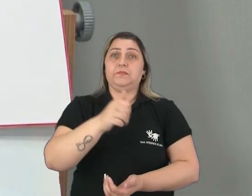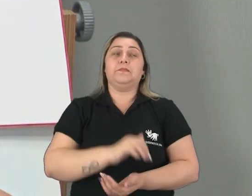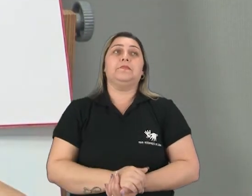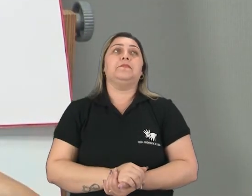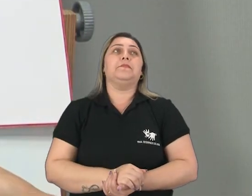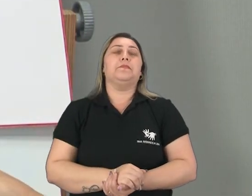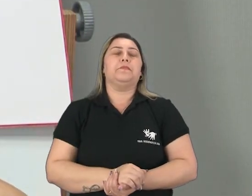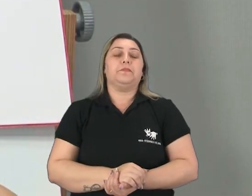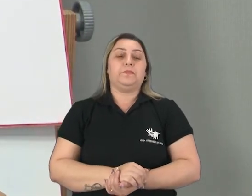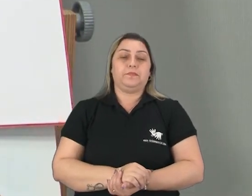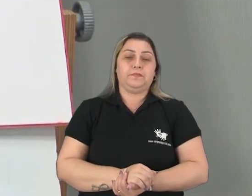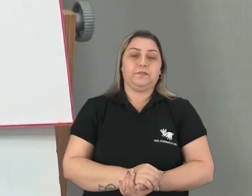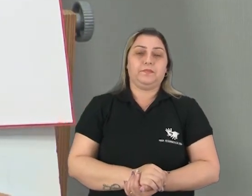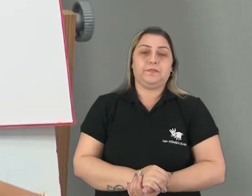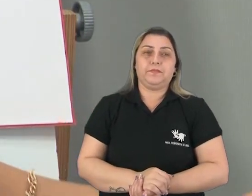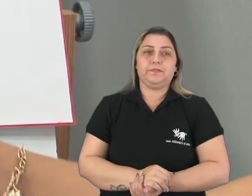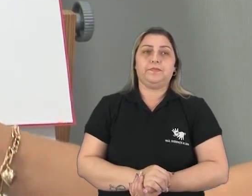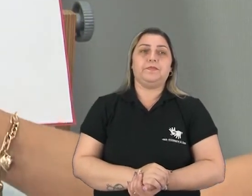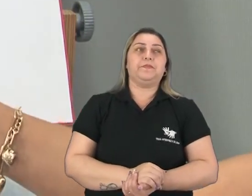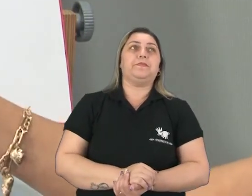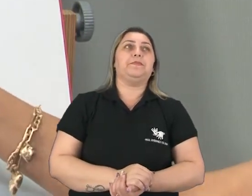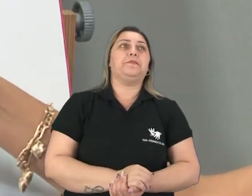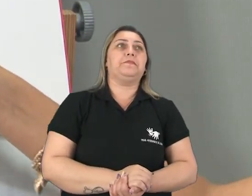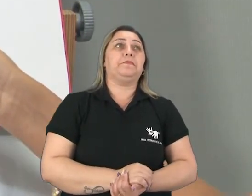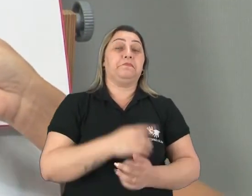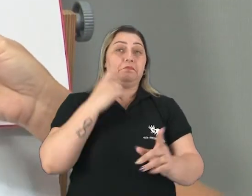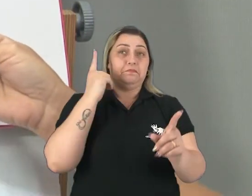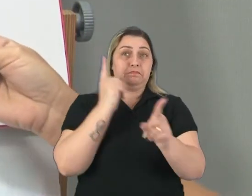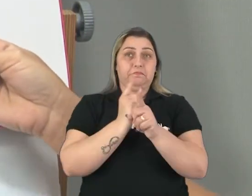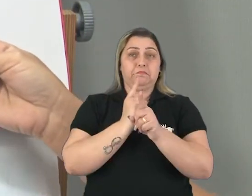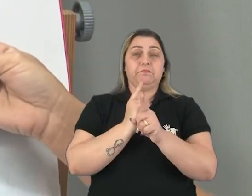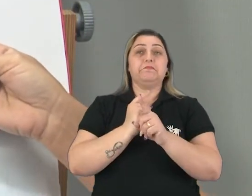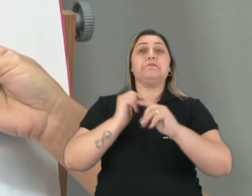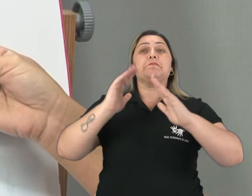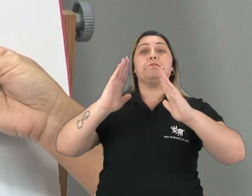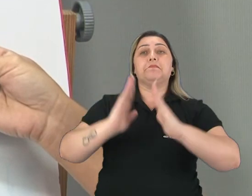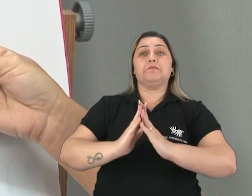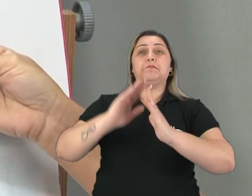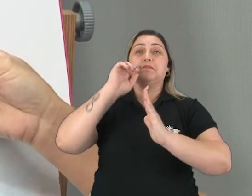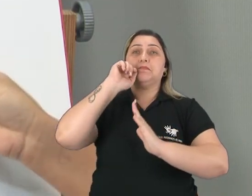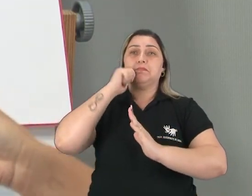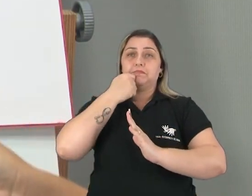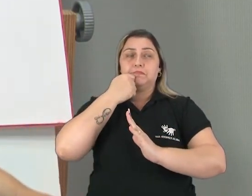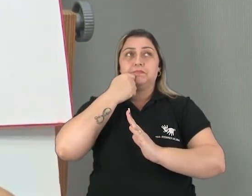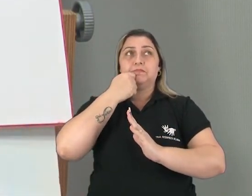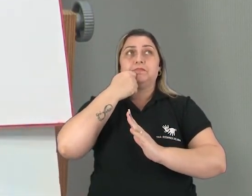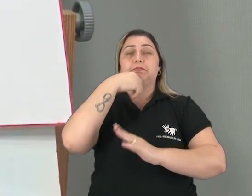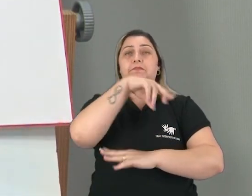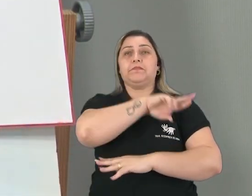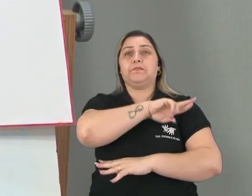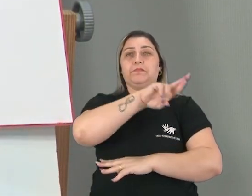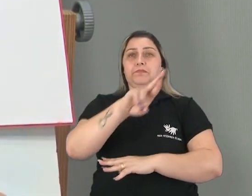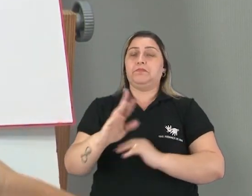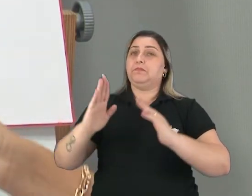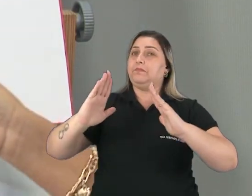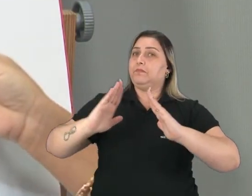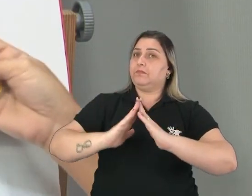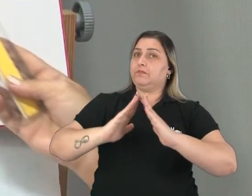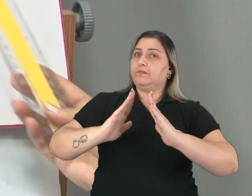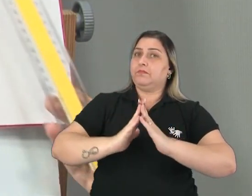1, isso mesmo, número 1, nós encontramos a padaria como ponto de referência da